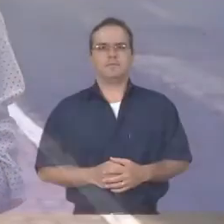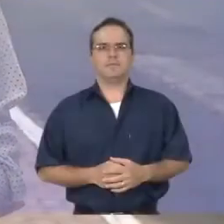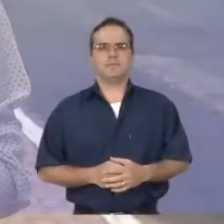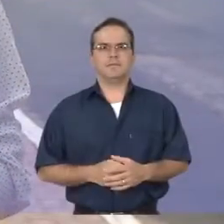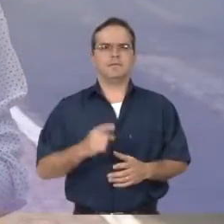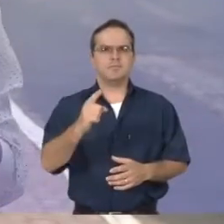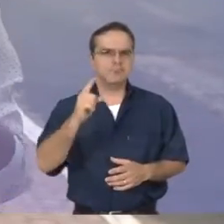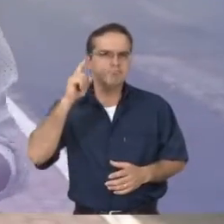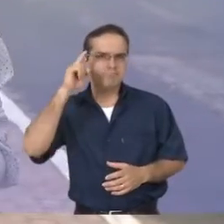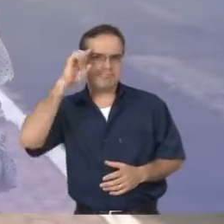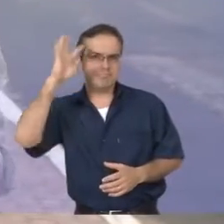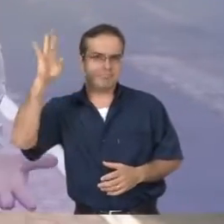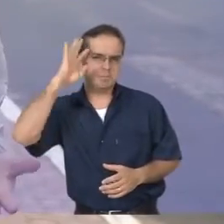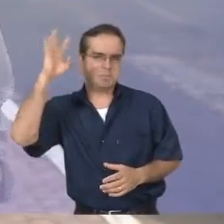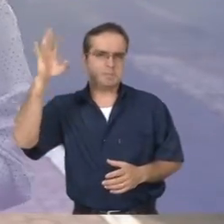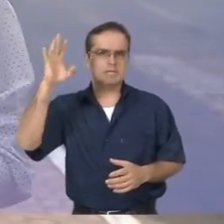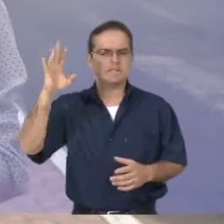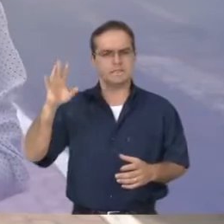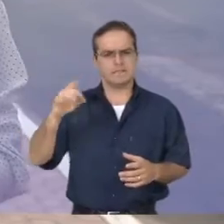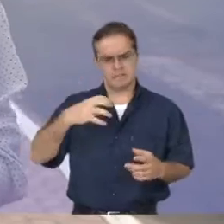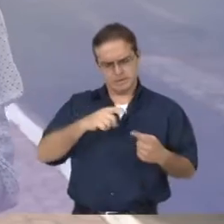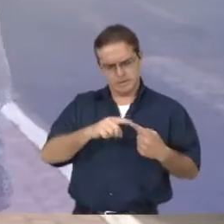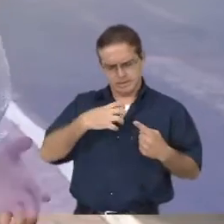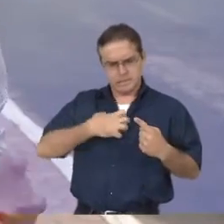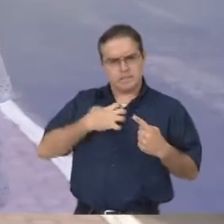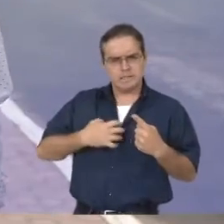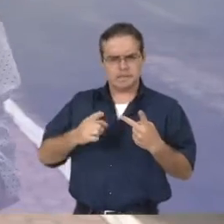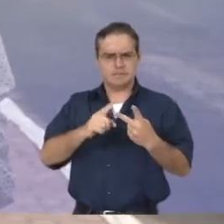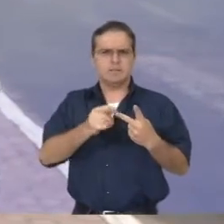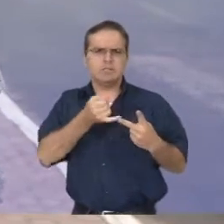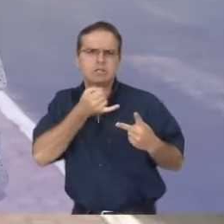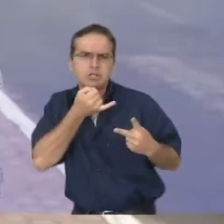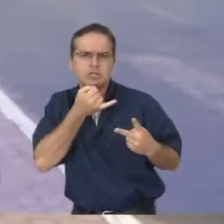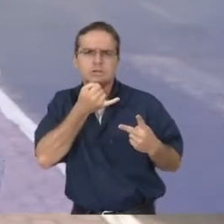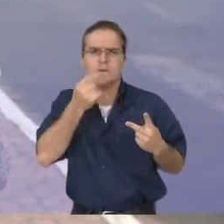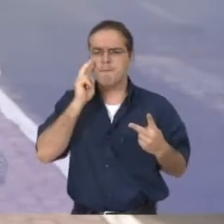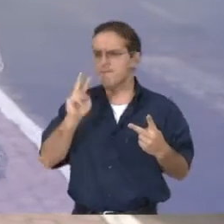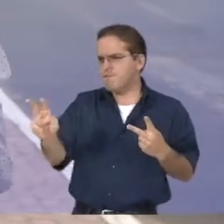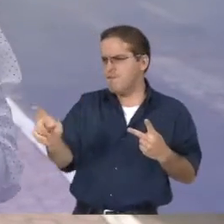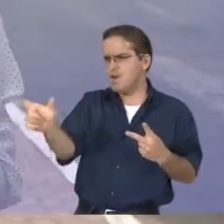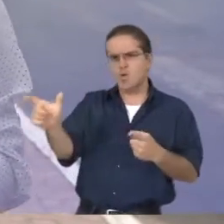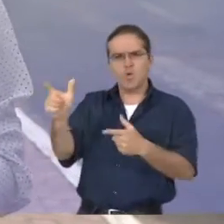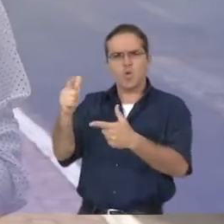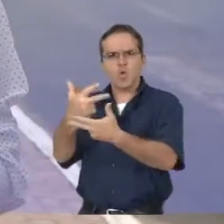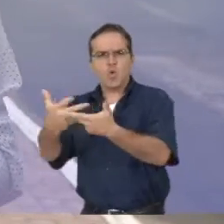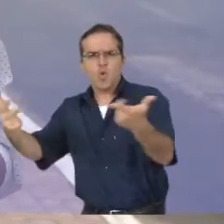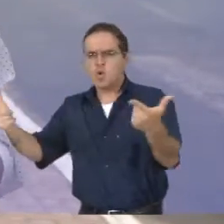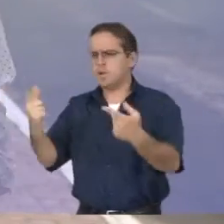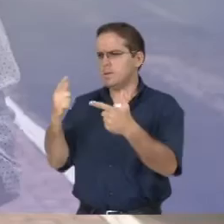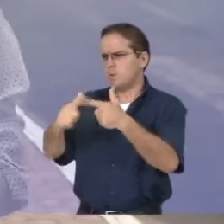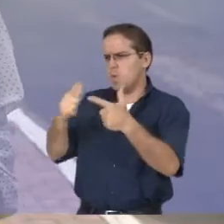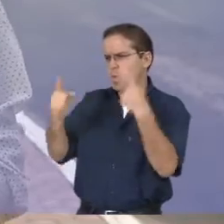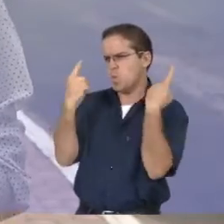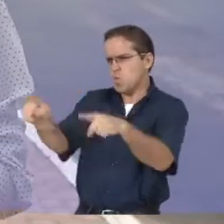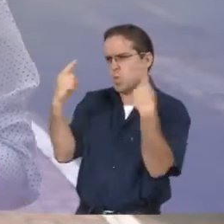já parou para pensar por que sentimos raiva ou tristeza quando nos deparamos com alguma situação de injustiça, mesmo